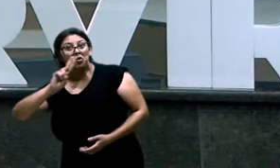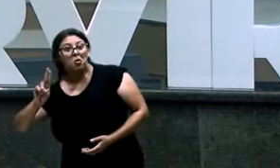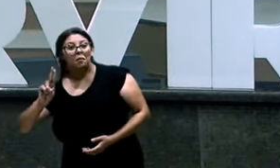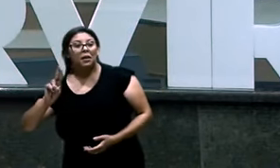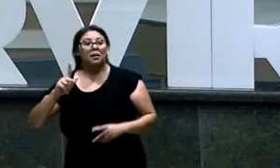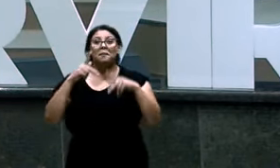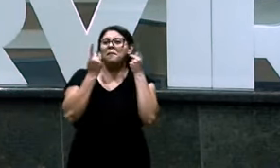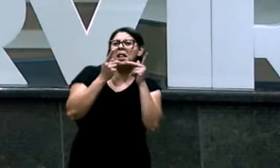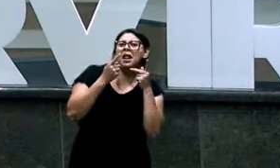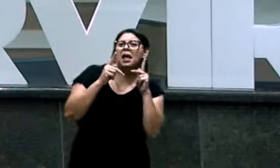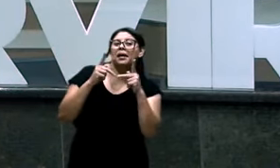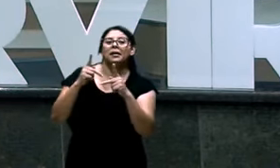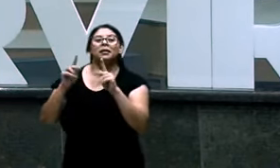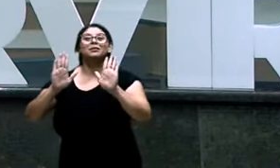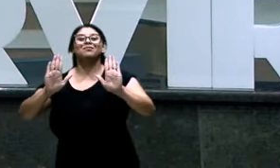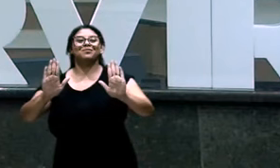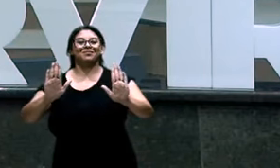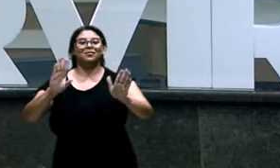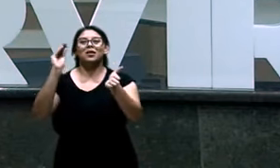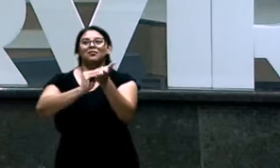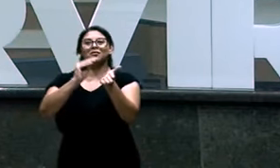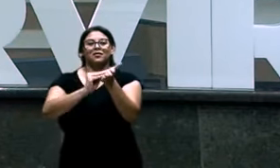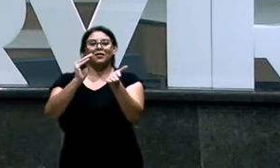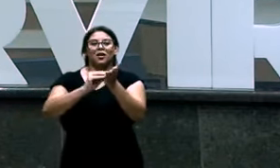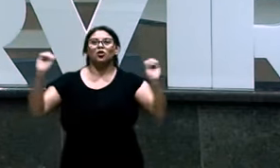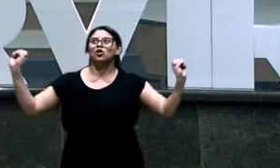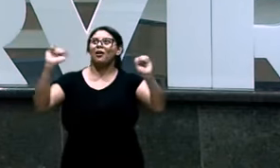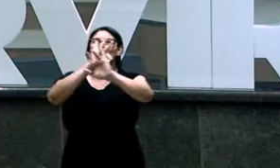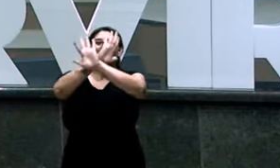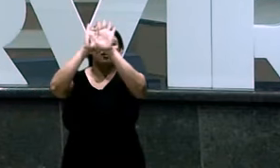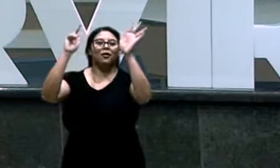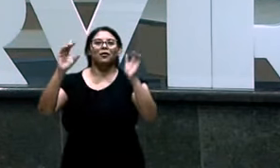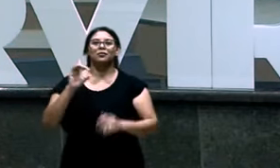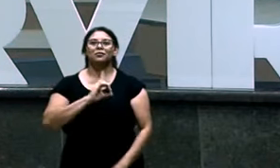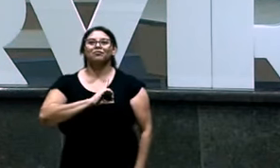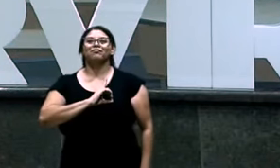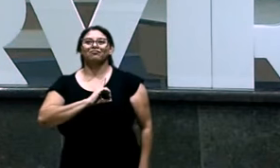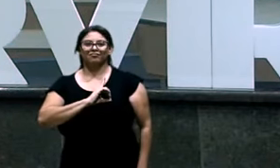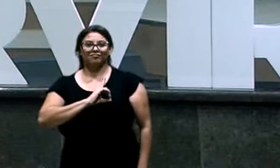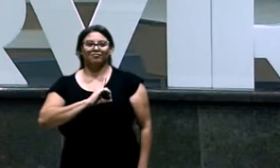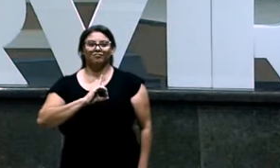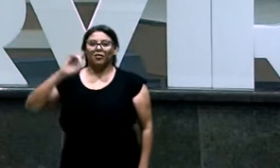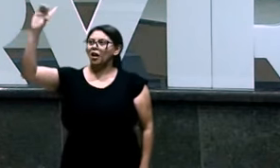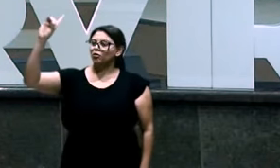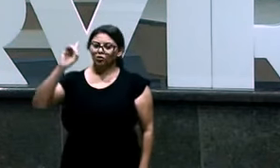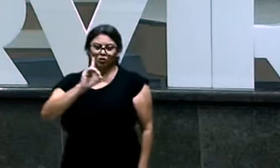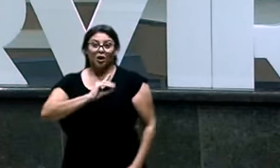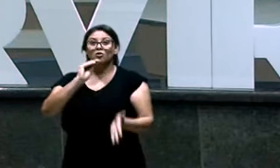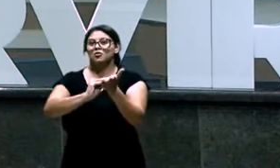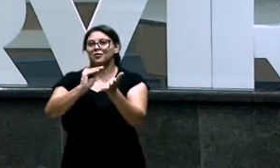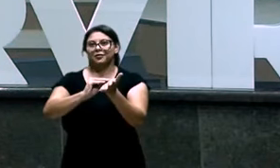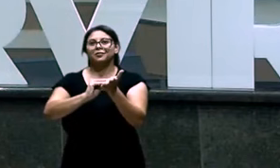tem a presença. Tem até aparência. Tem um cutuca teu irmão, fala para dois ou três, mas já não é mais cheio do